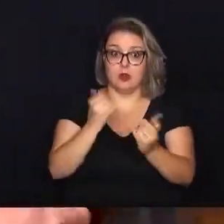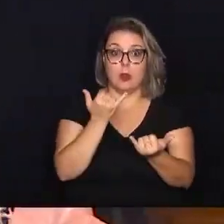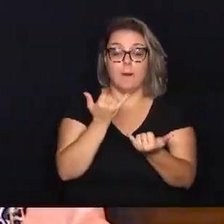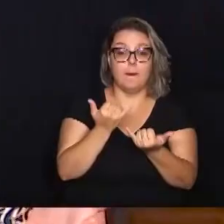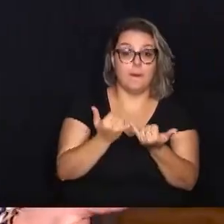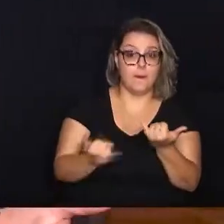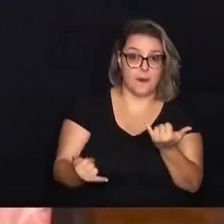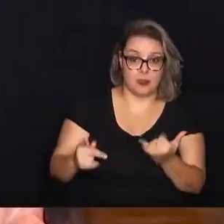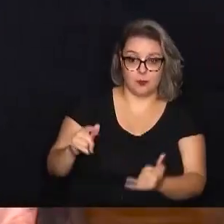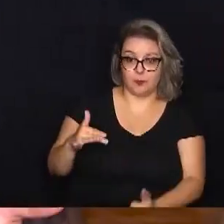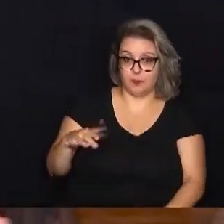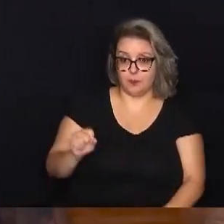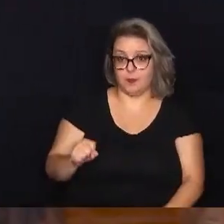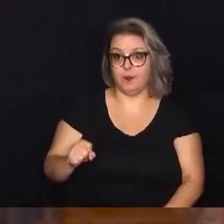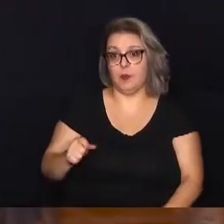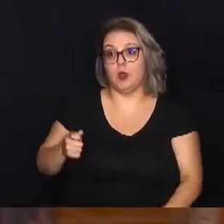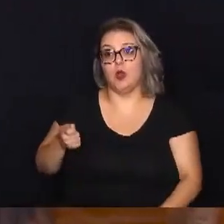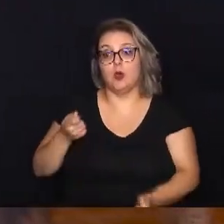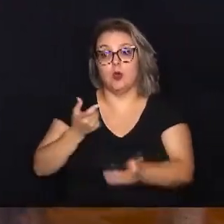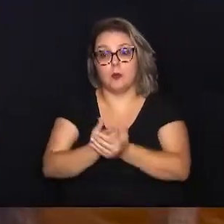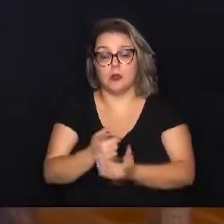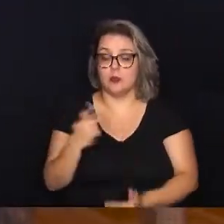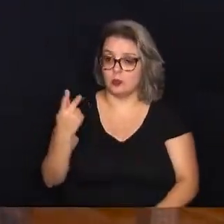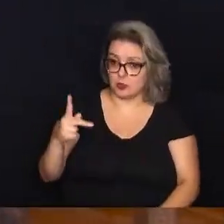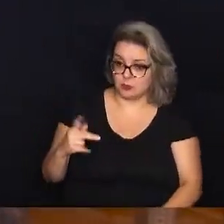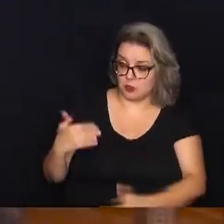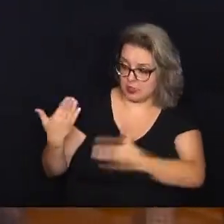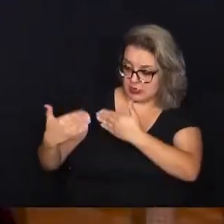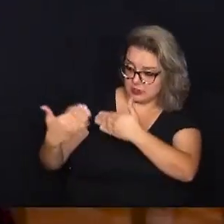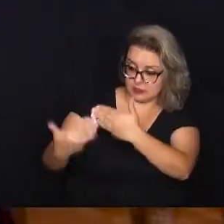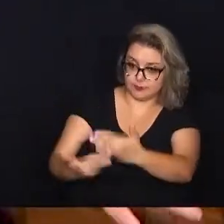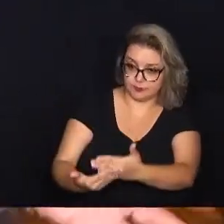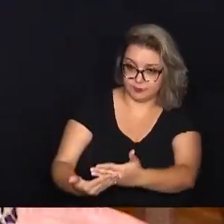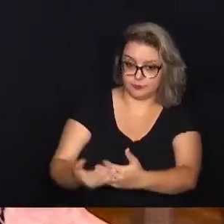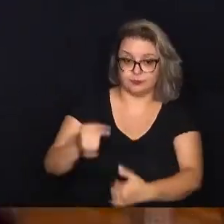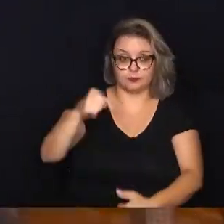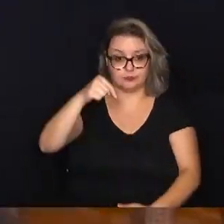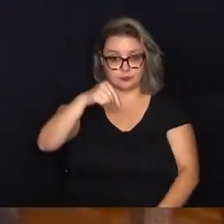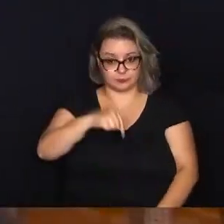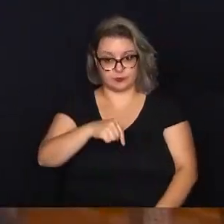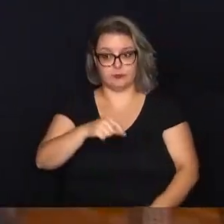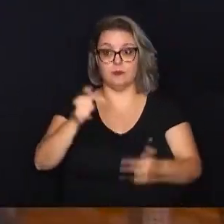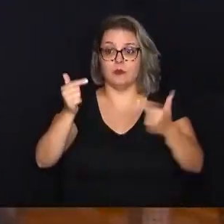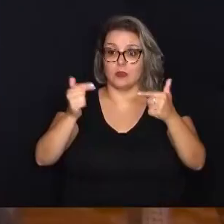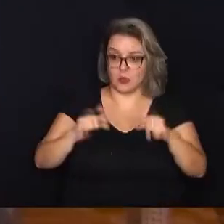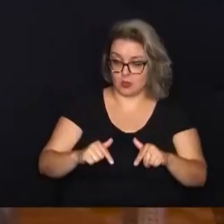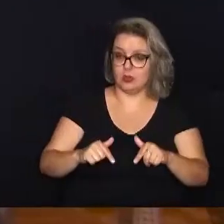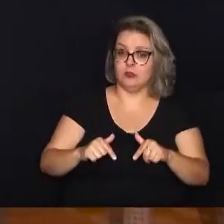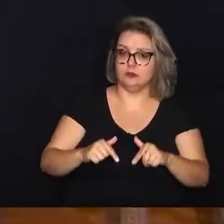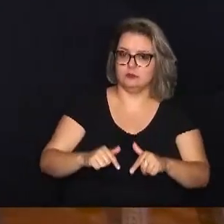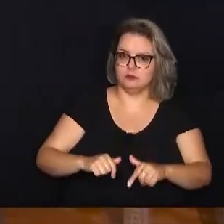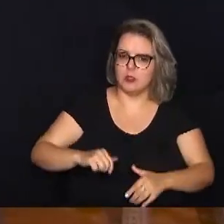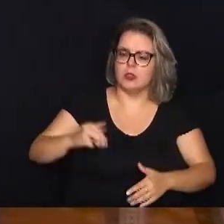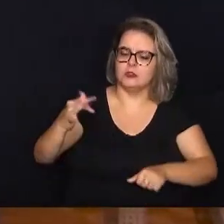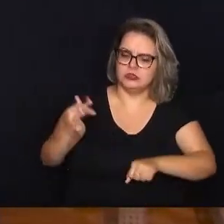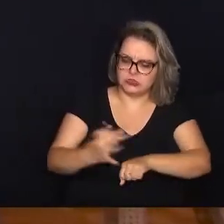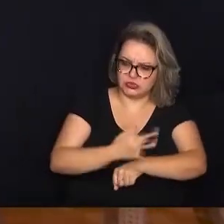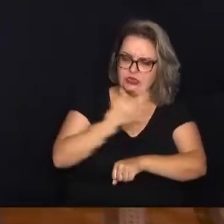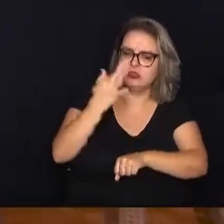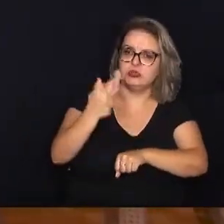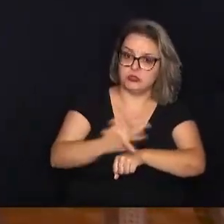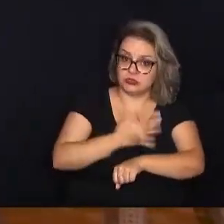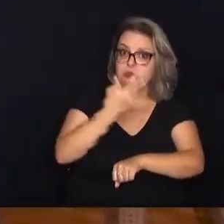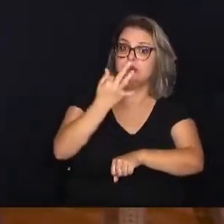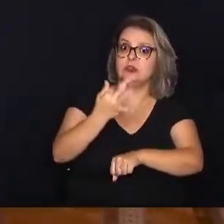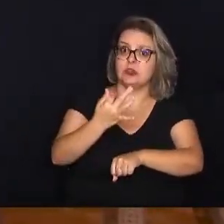parte das peças adquiridas por ele ao longo desses anos. Aqui é um lugar de